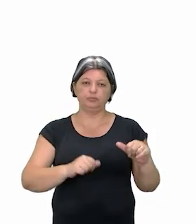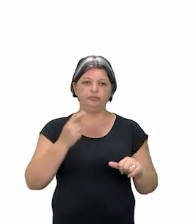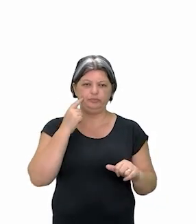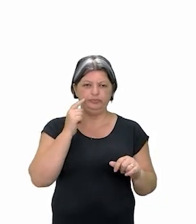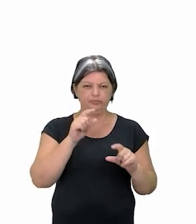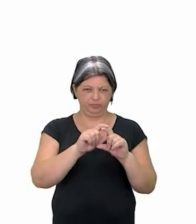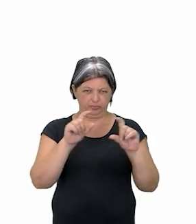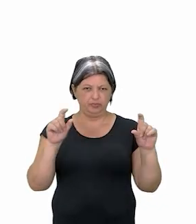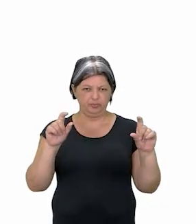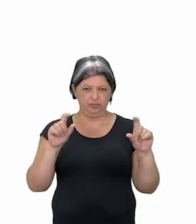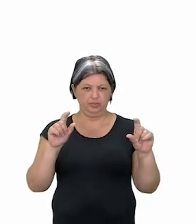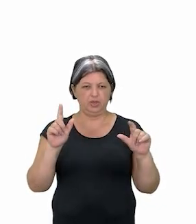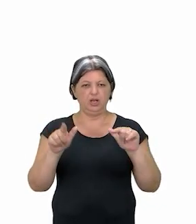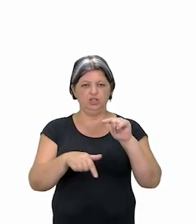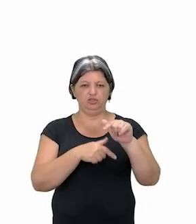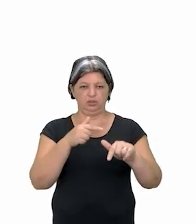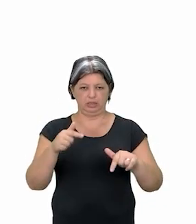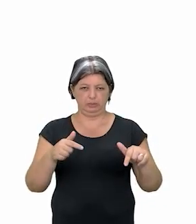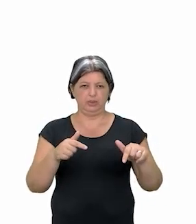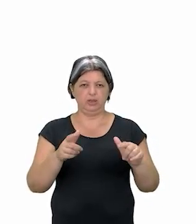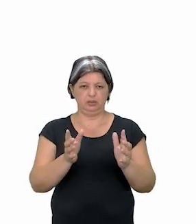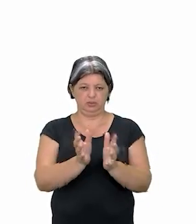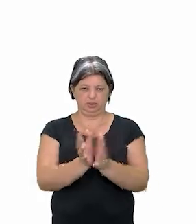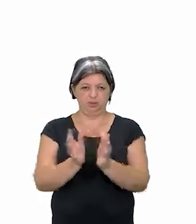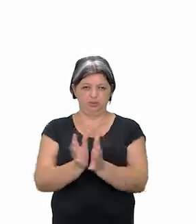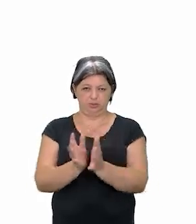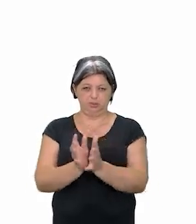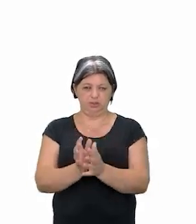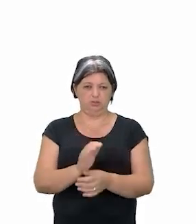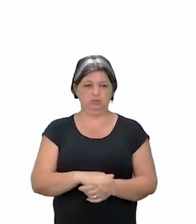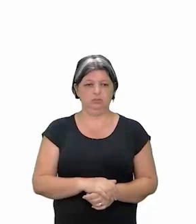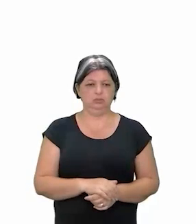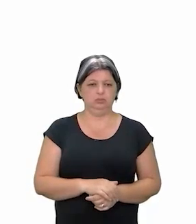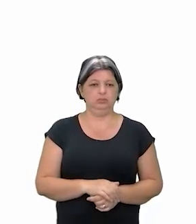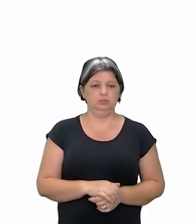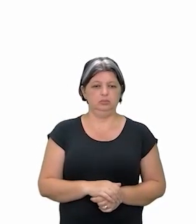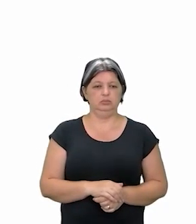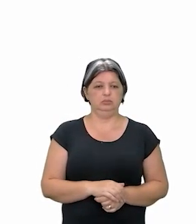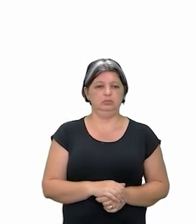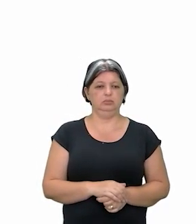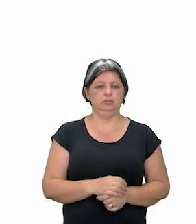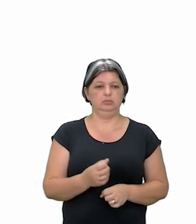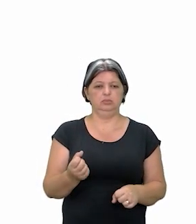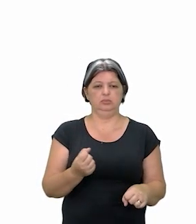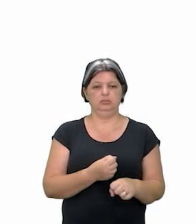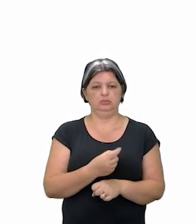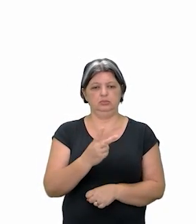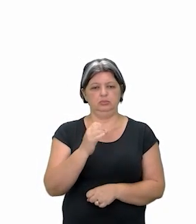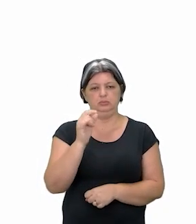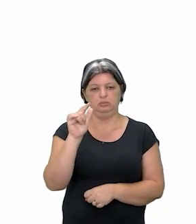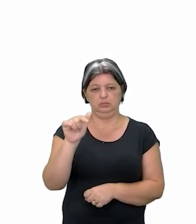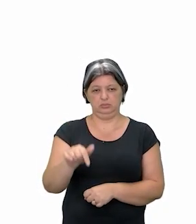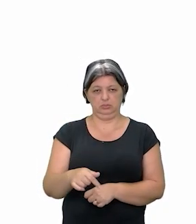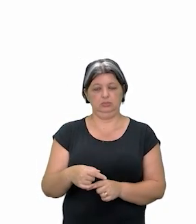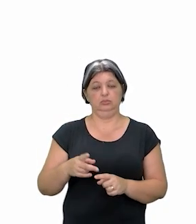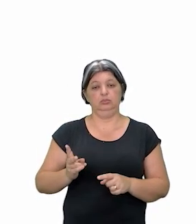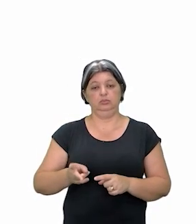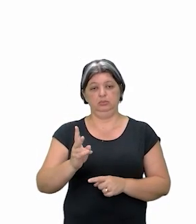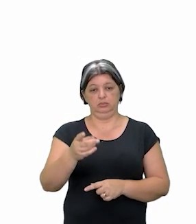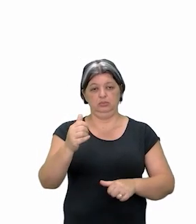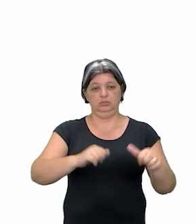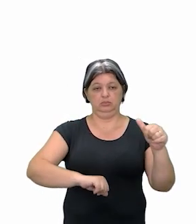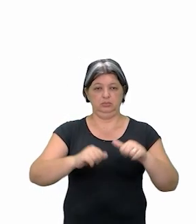trechinho do trabalho de Hoffman, lá de 2007, que ela fala o seguinte em relação a conceito de avaliação, né? Então,